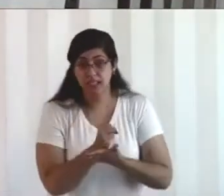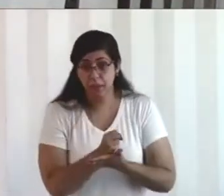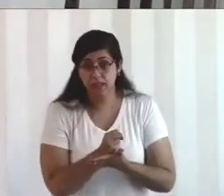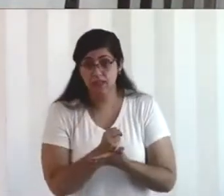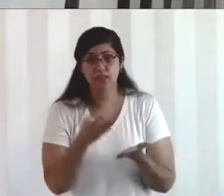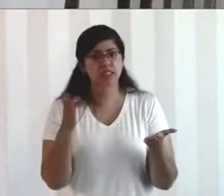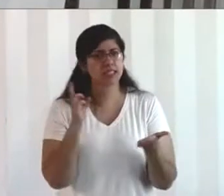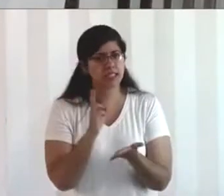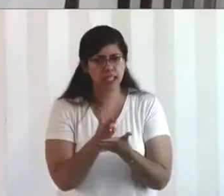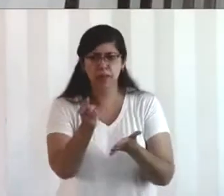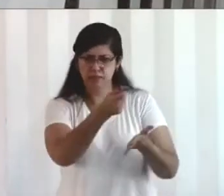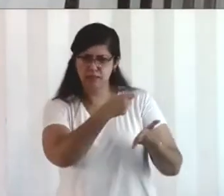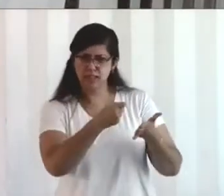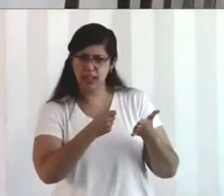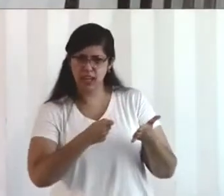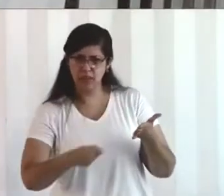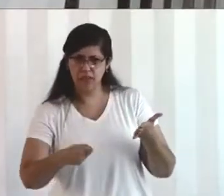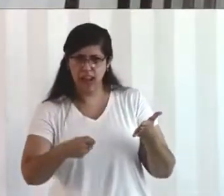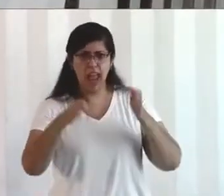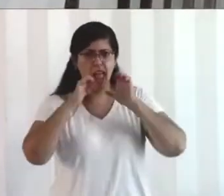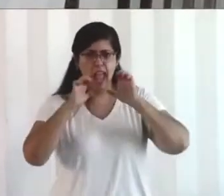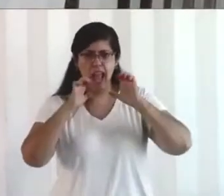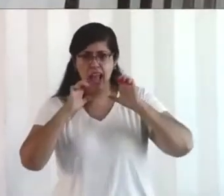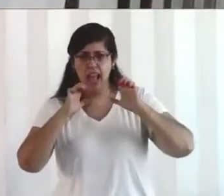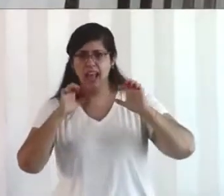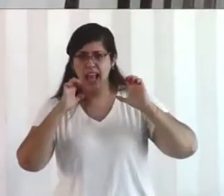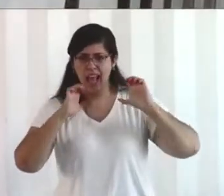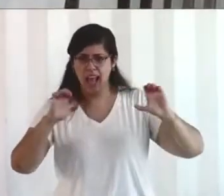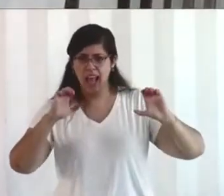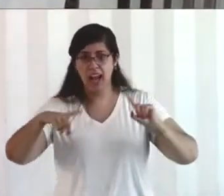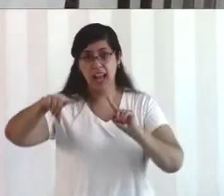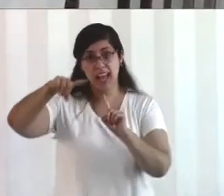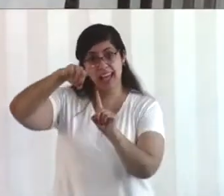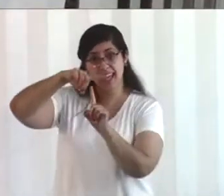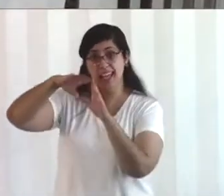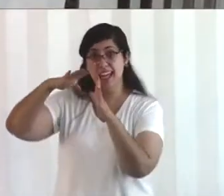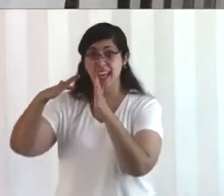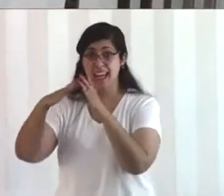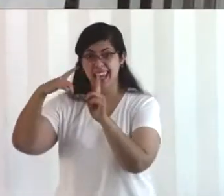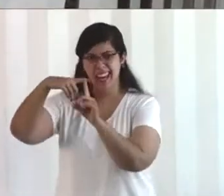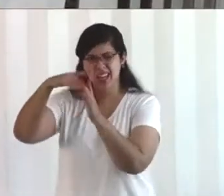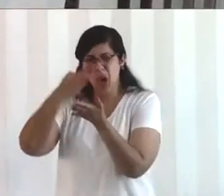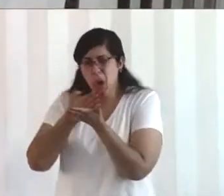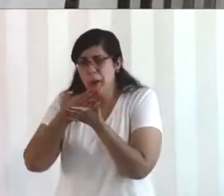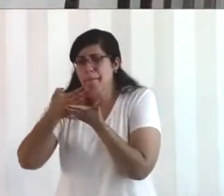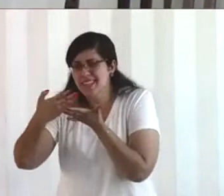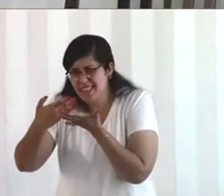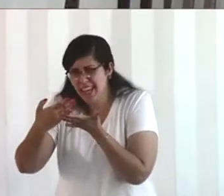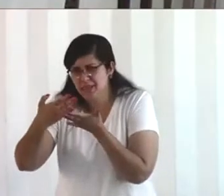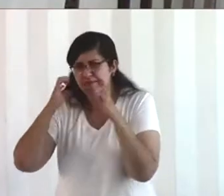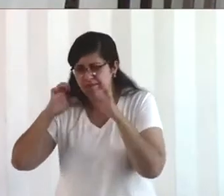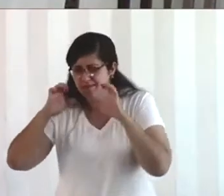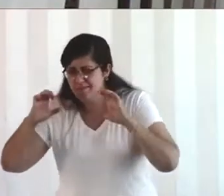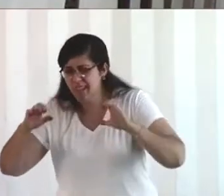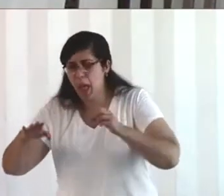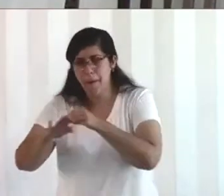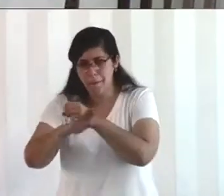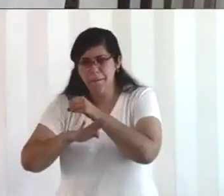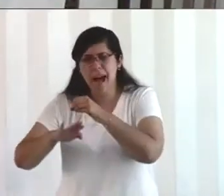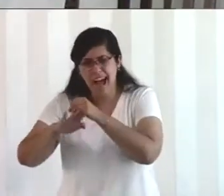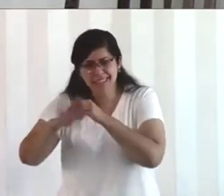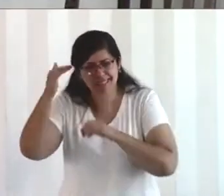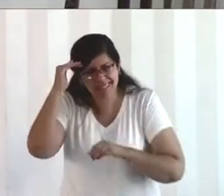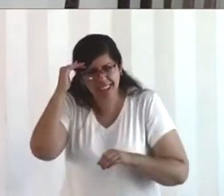plantadas. Então o Novo Testamento, ele tem uma motivação. O Espírito Santo permitiu que